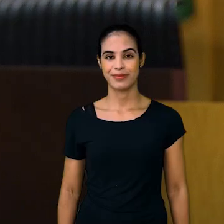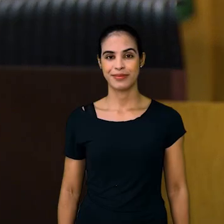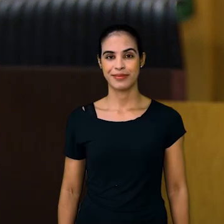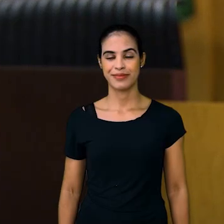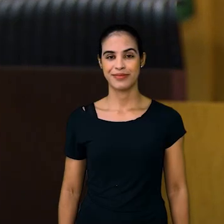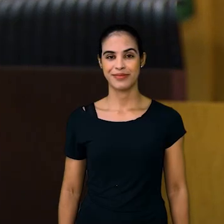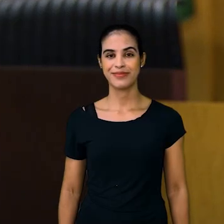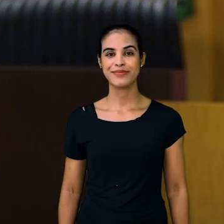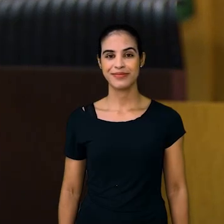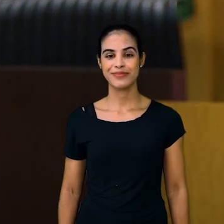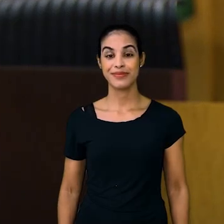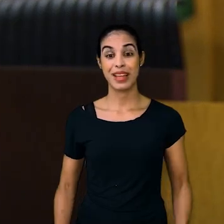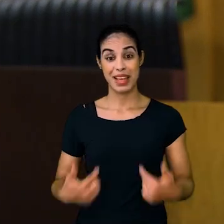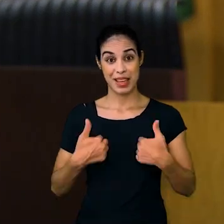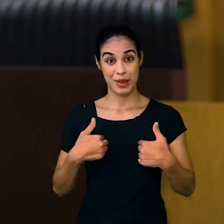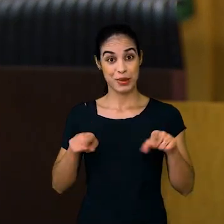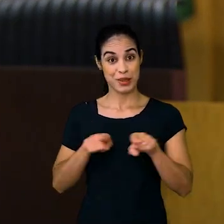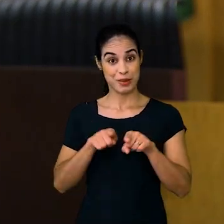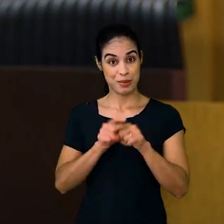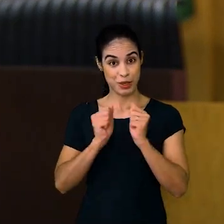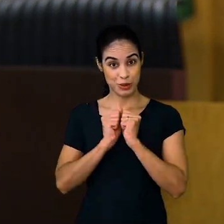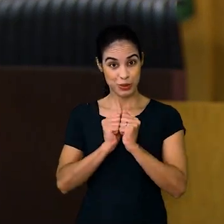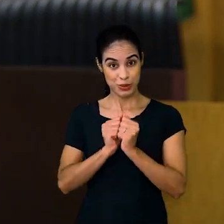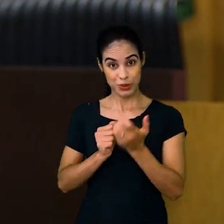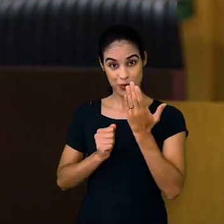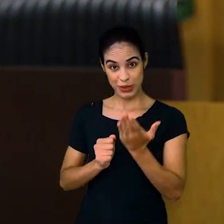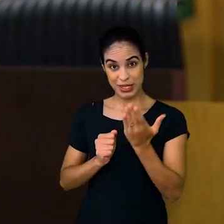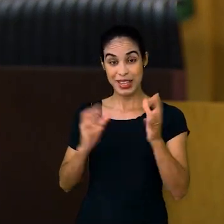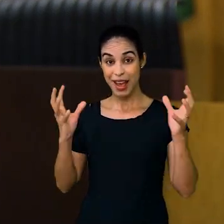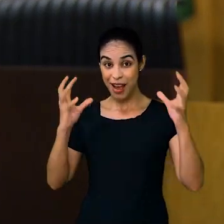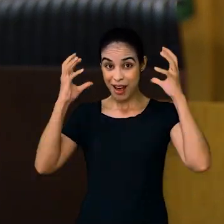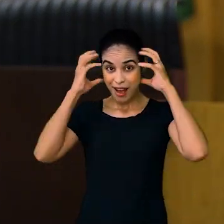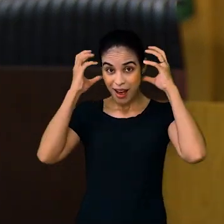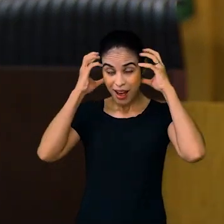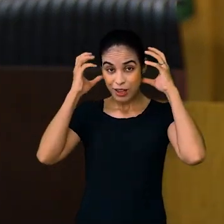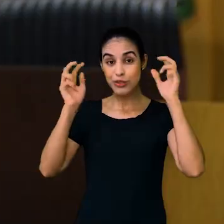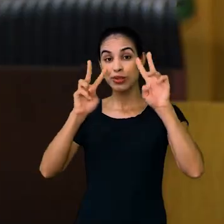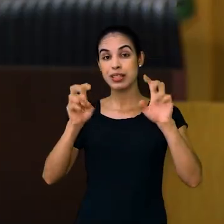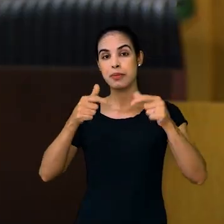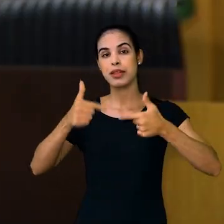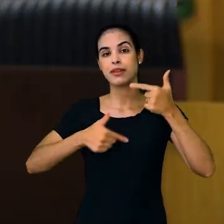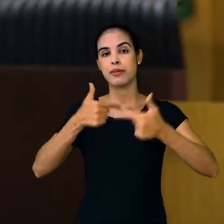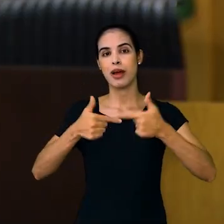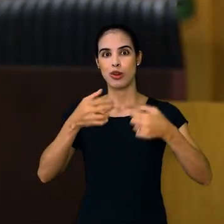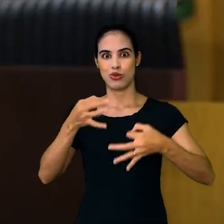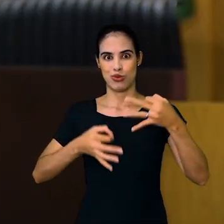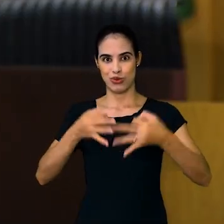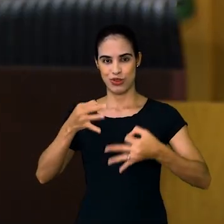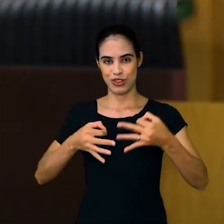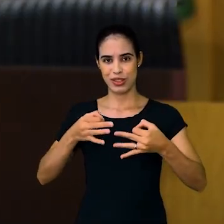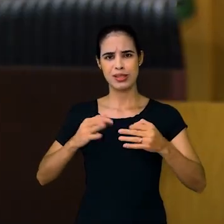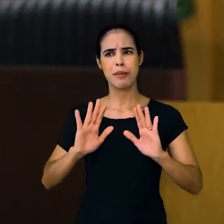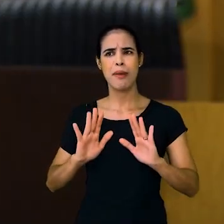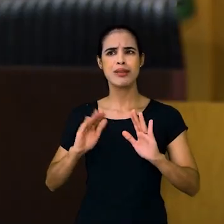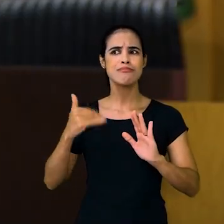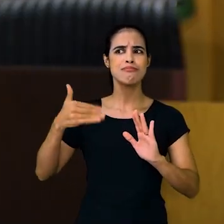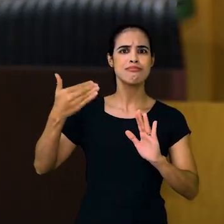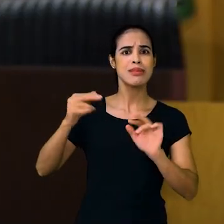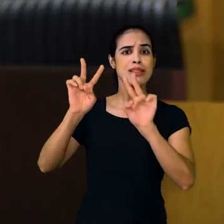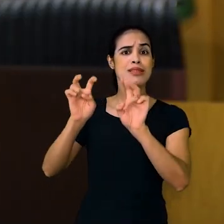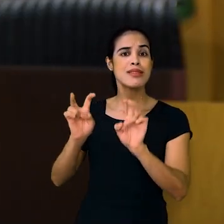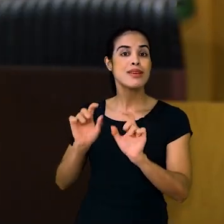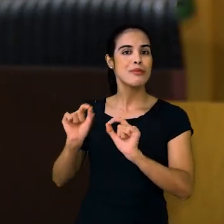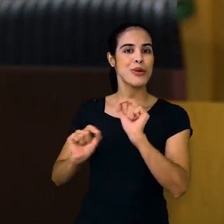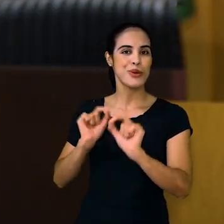E além do Revista TST, eu também estou com você no programa de rádio Trabalho e Justiça. E para saber o que vem por aí, a gente conversa agora